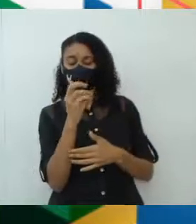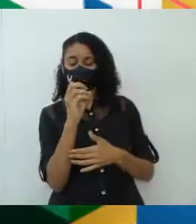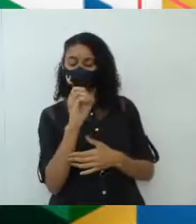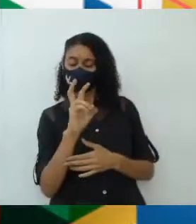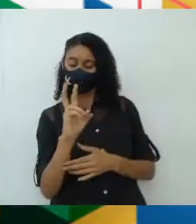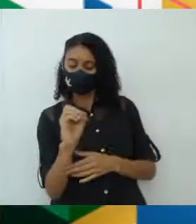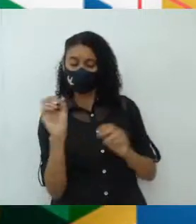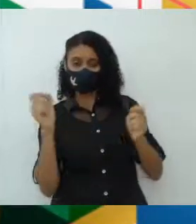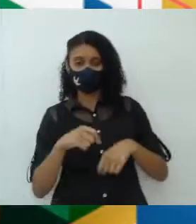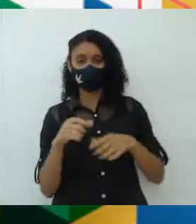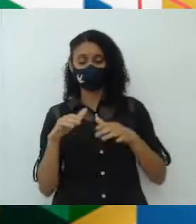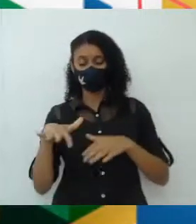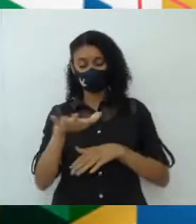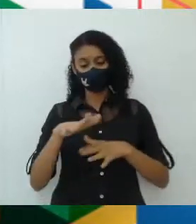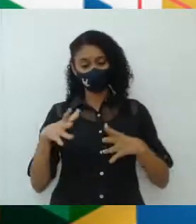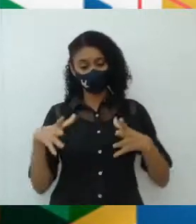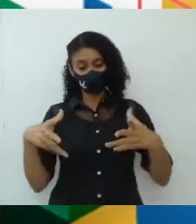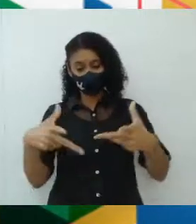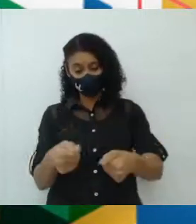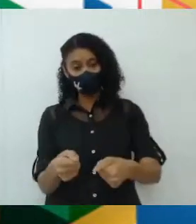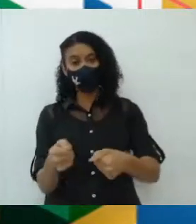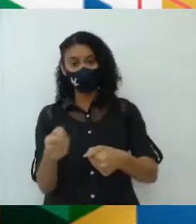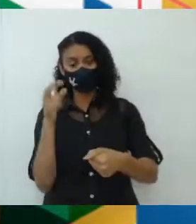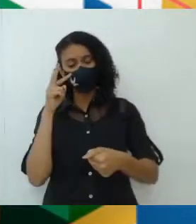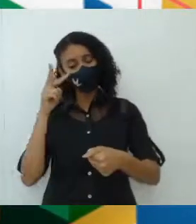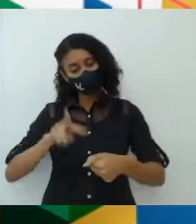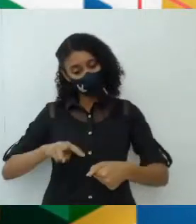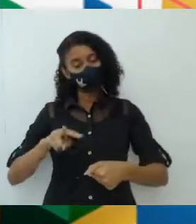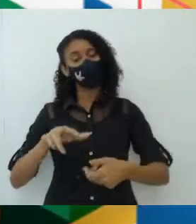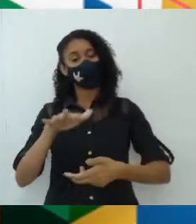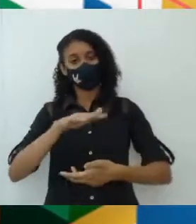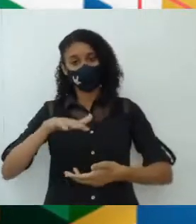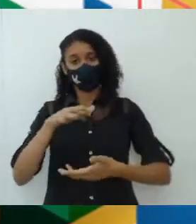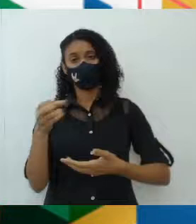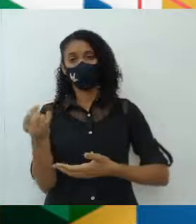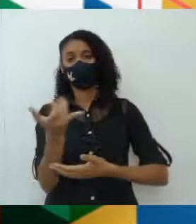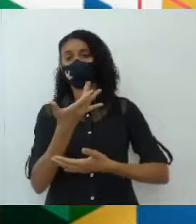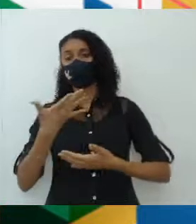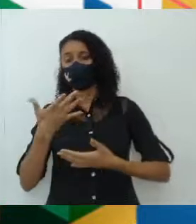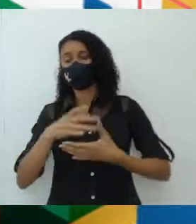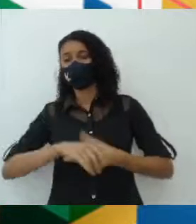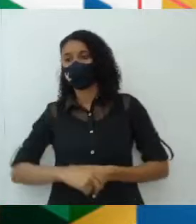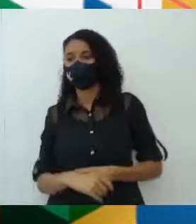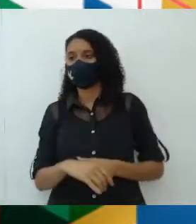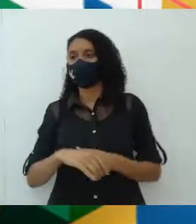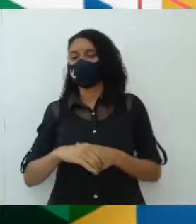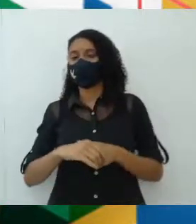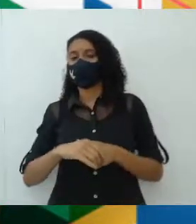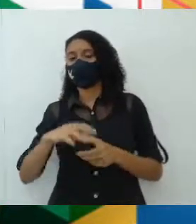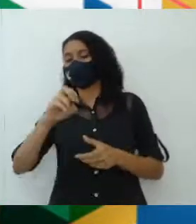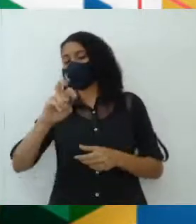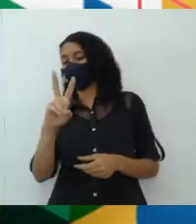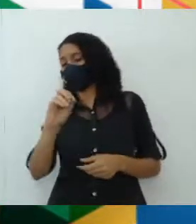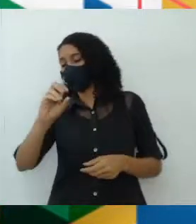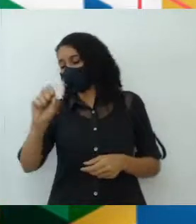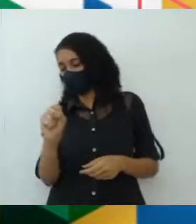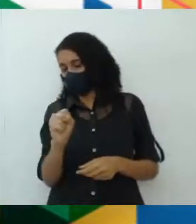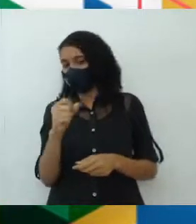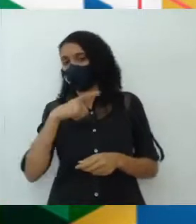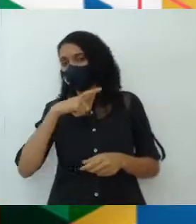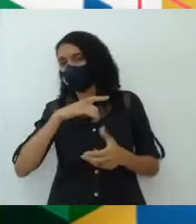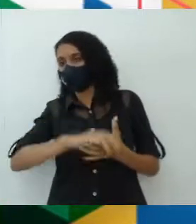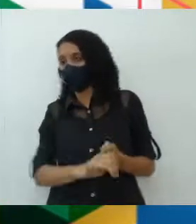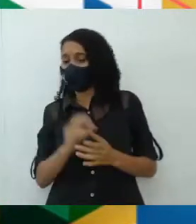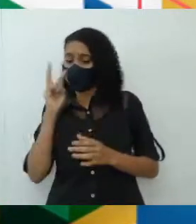bandeja inteira com os ovos e aí verificar a quantidade de ovos que estão ali presentes. Então, pego